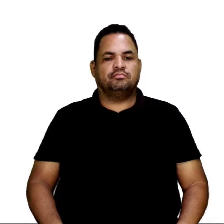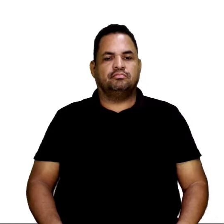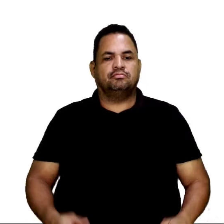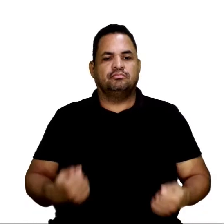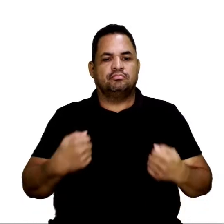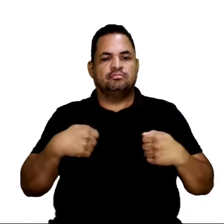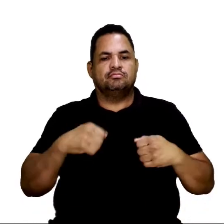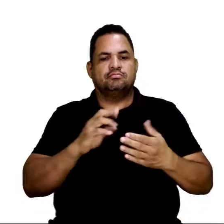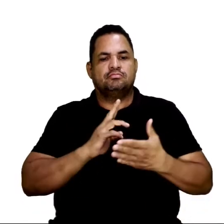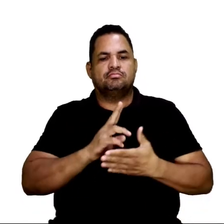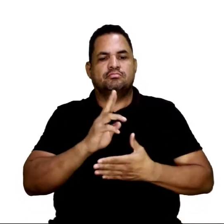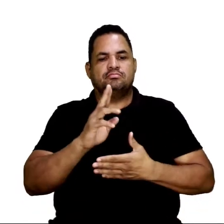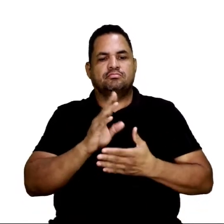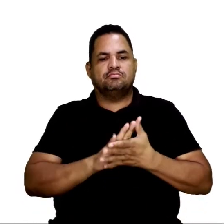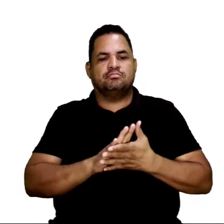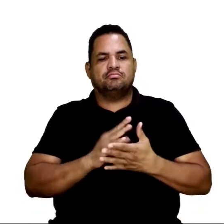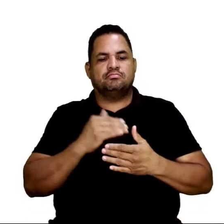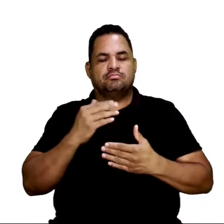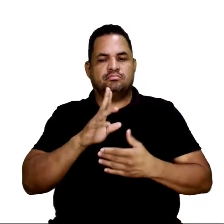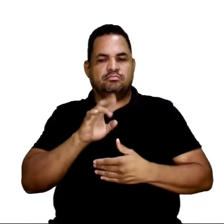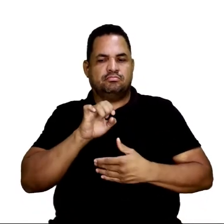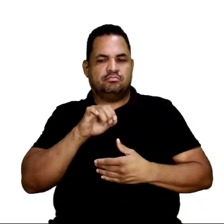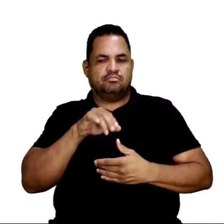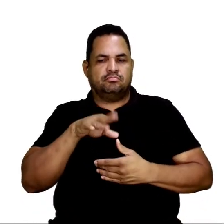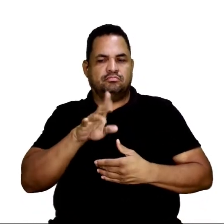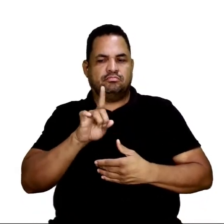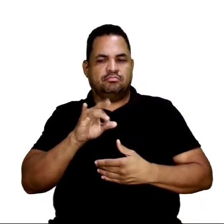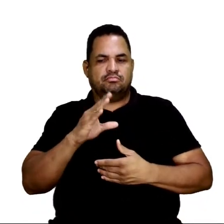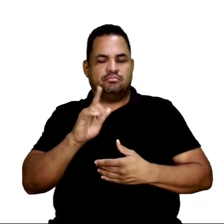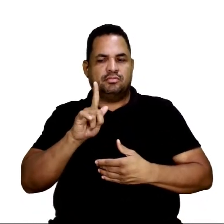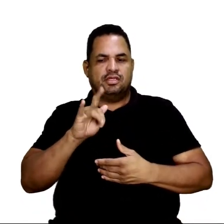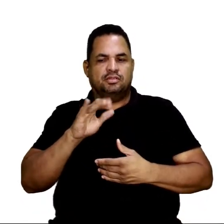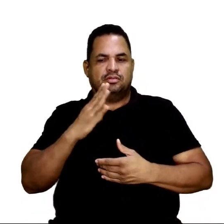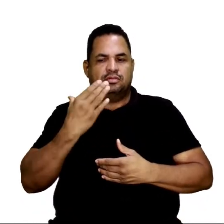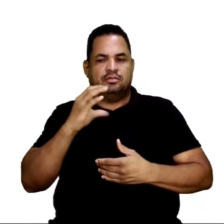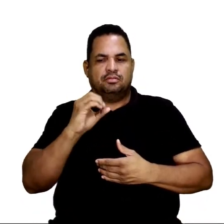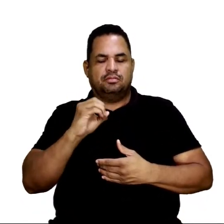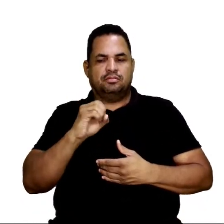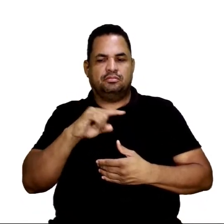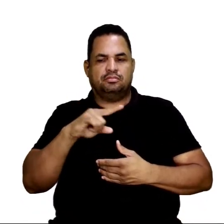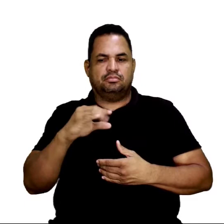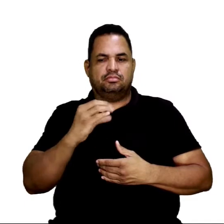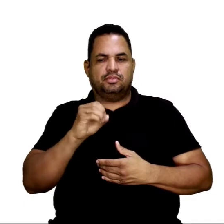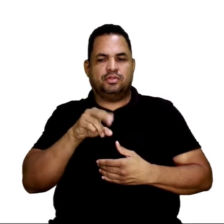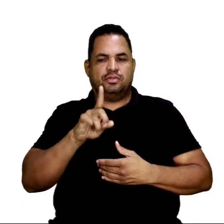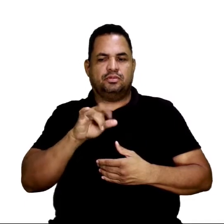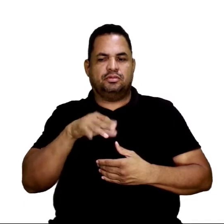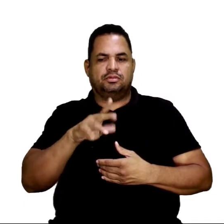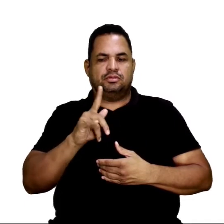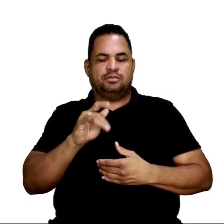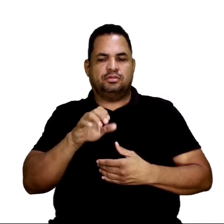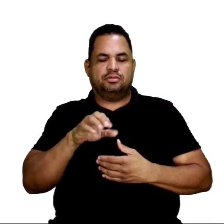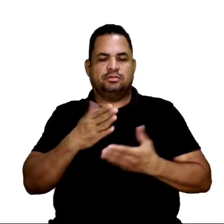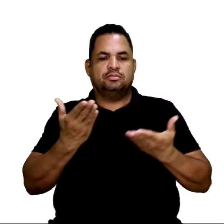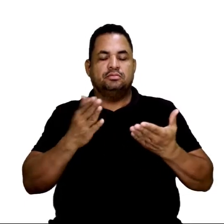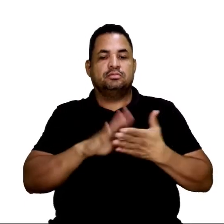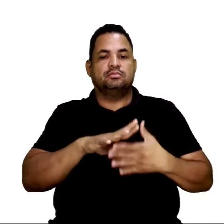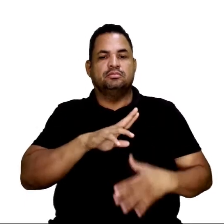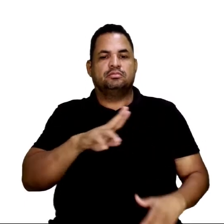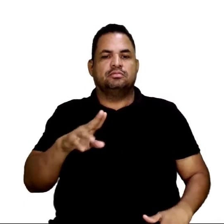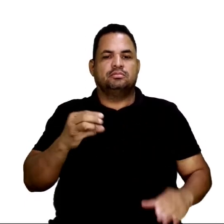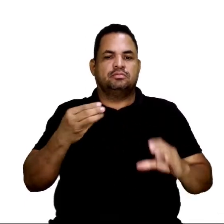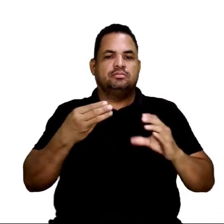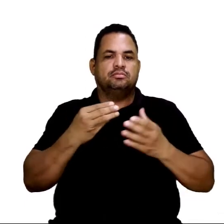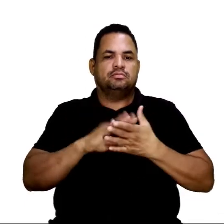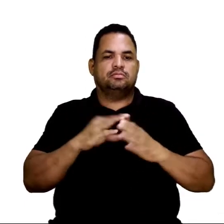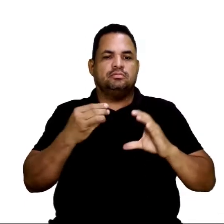permitir esse processo de segmentação, de gastrulação e organogênese. Então, são chamadas de células